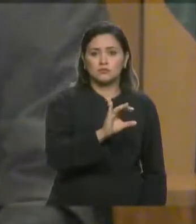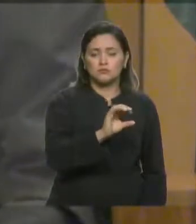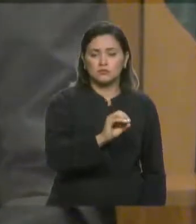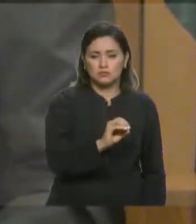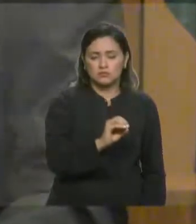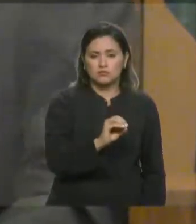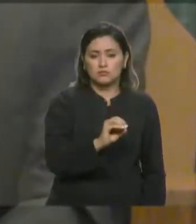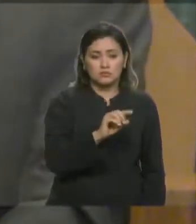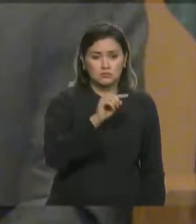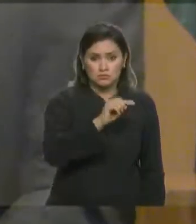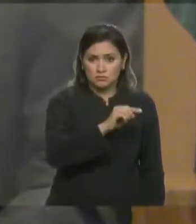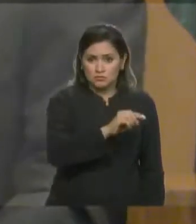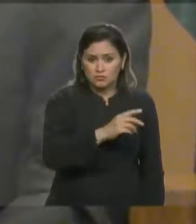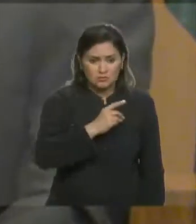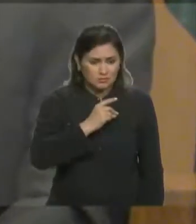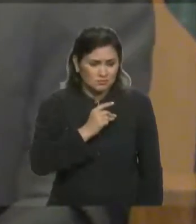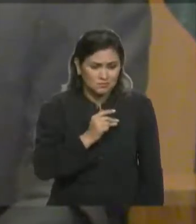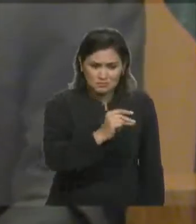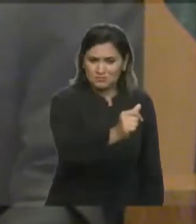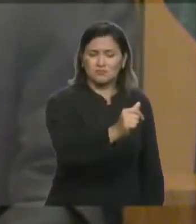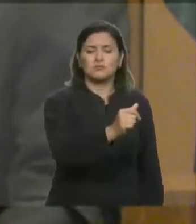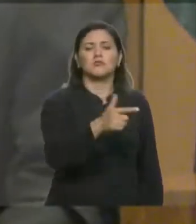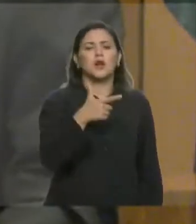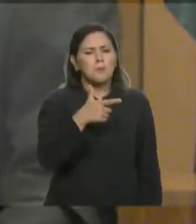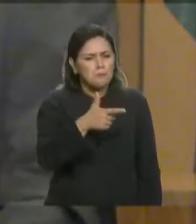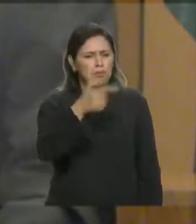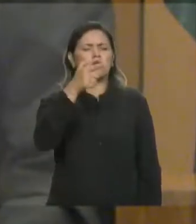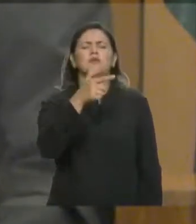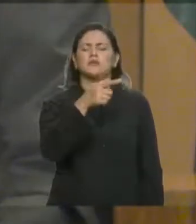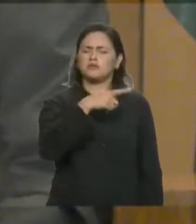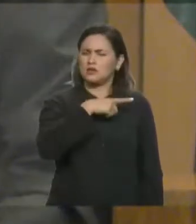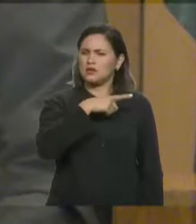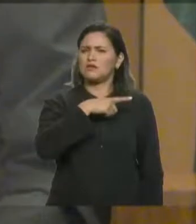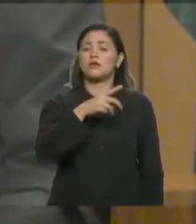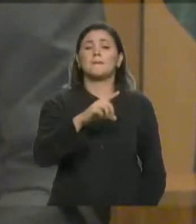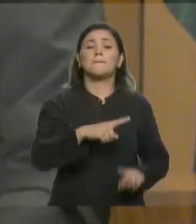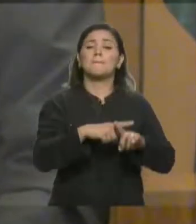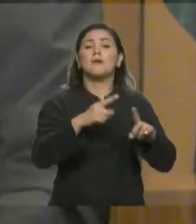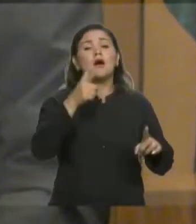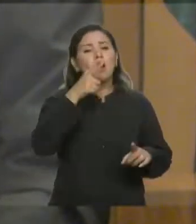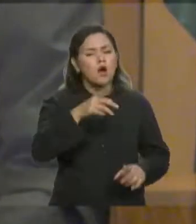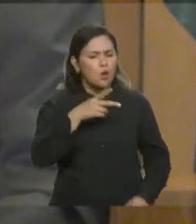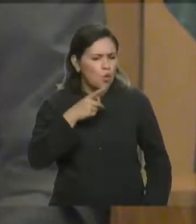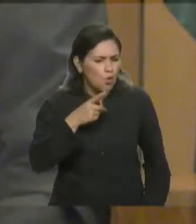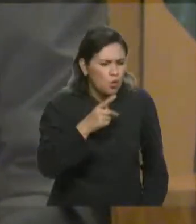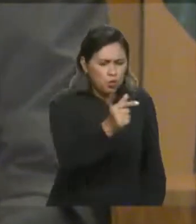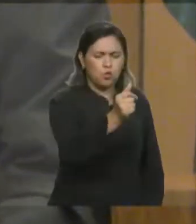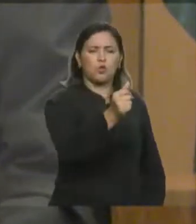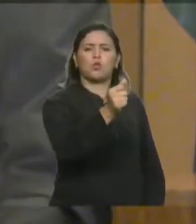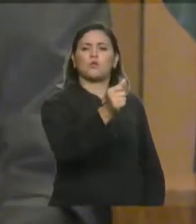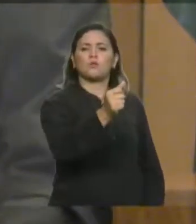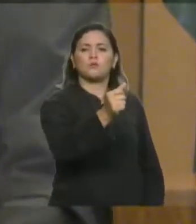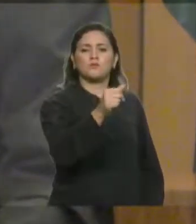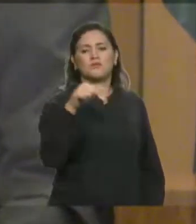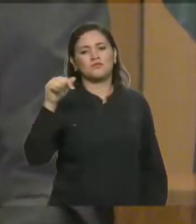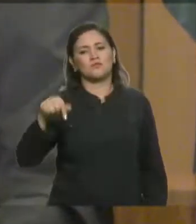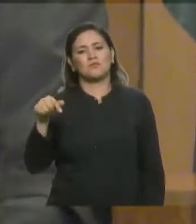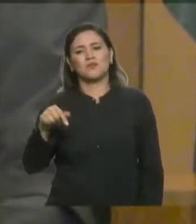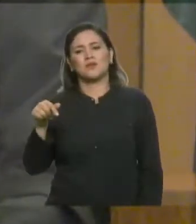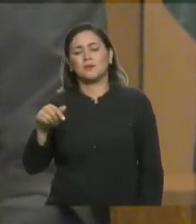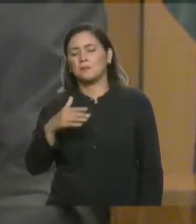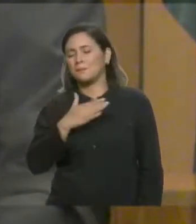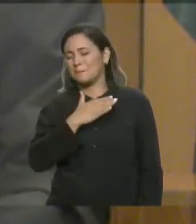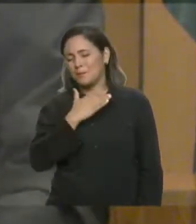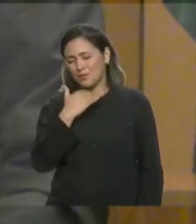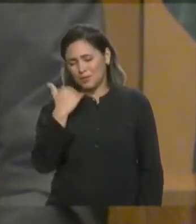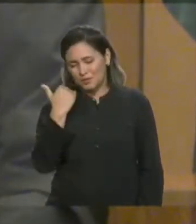tenha sido alvejado. E ontem me chamou bastante atenção a reportagem da